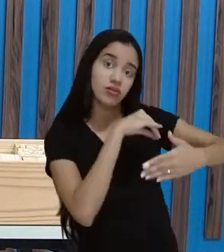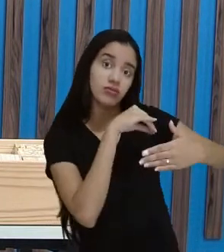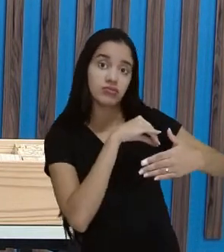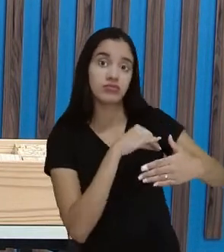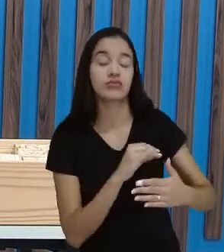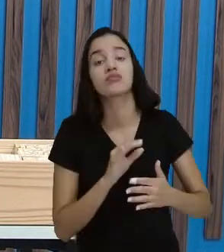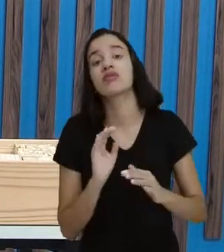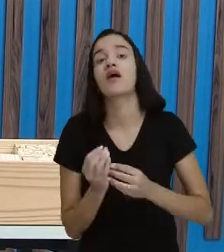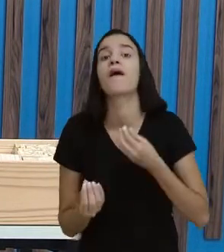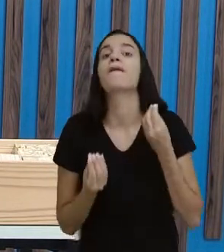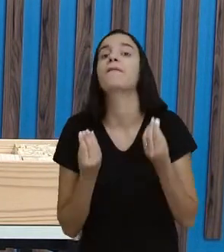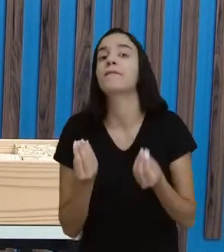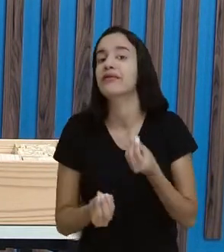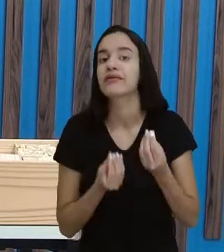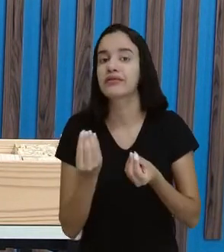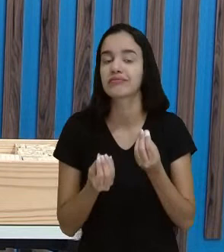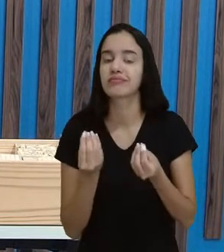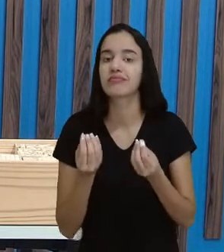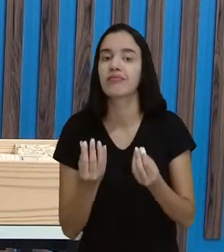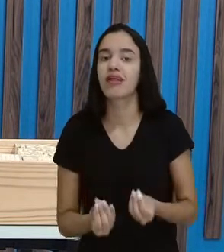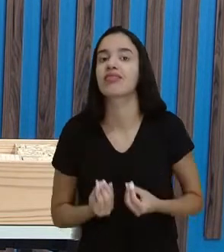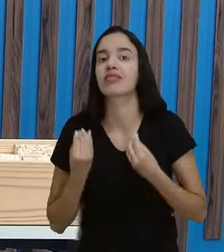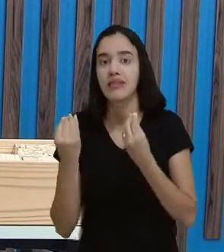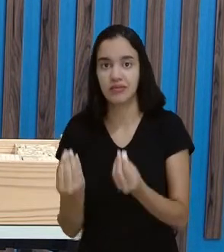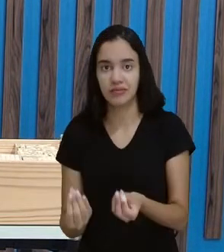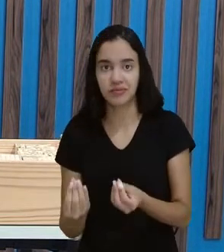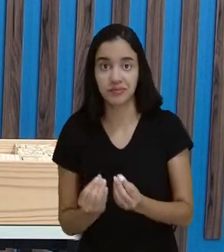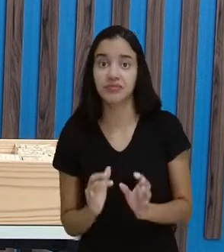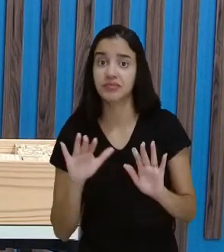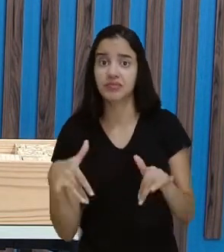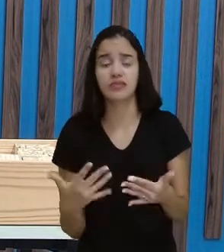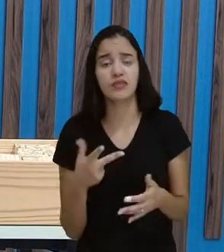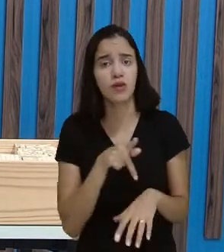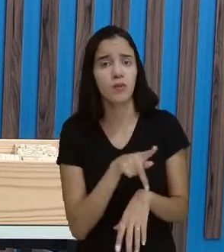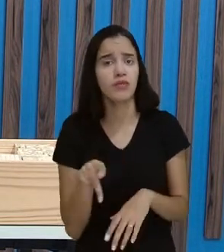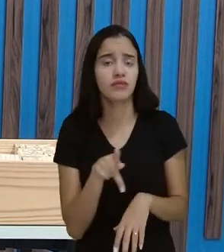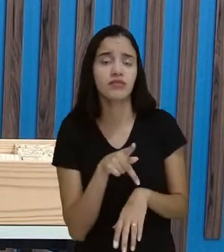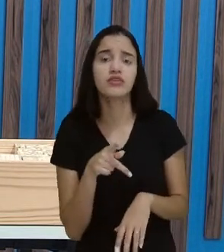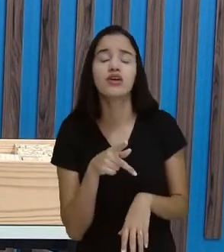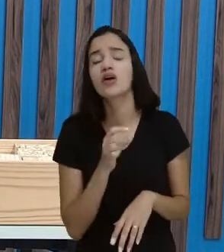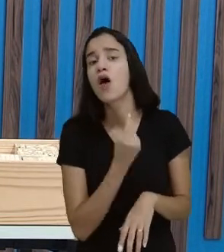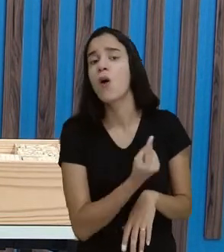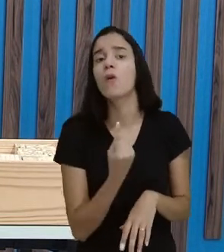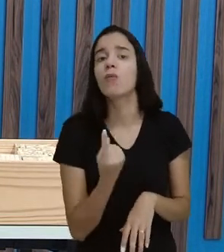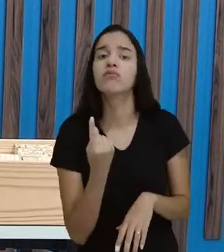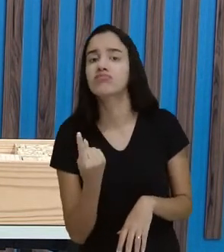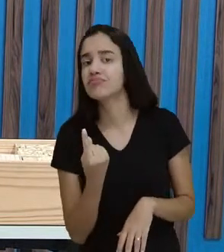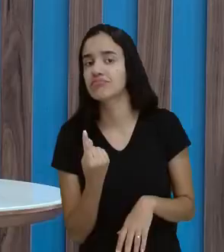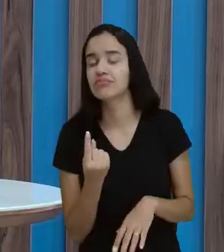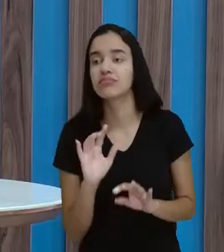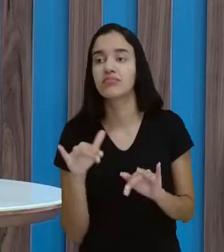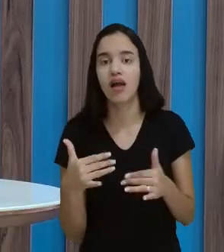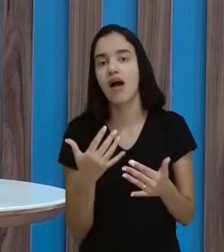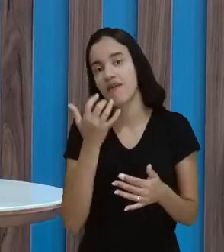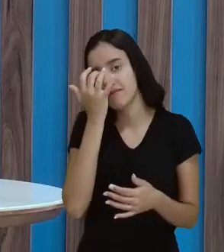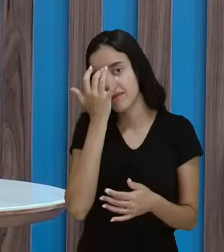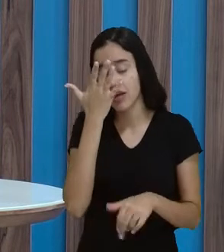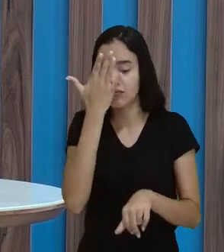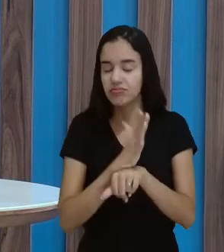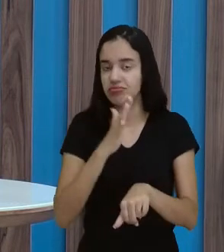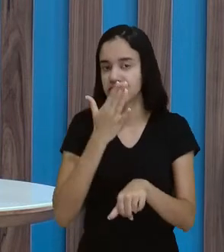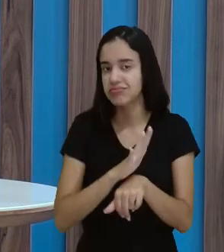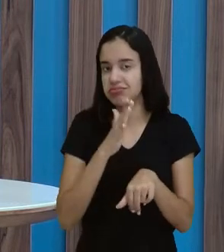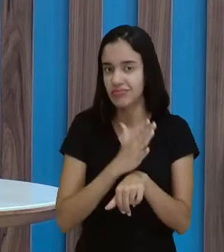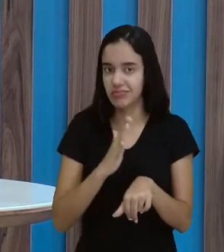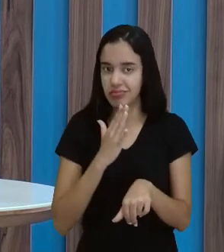cartas para elas serem entregues. Então, professora Esther, quantas unidades eu vou tirar? Para ficar mais prático,